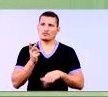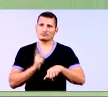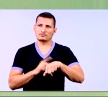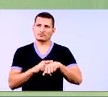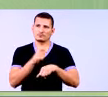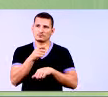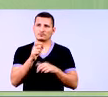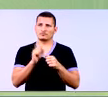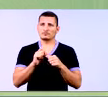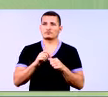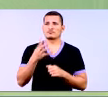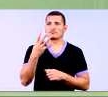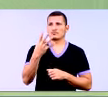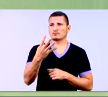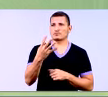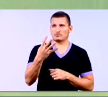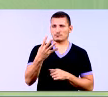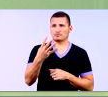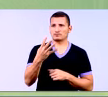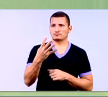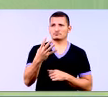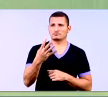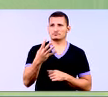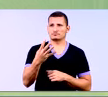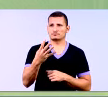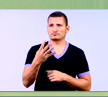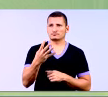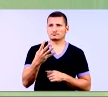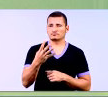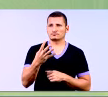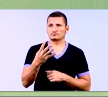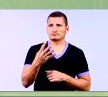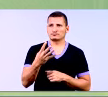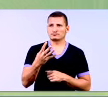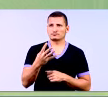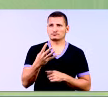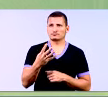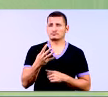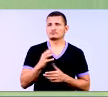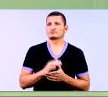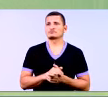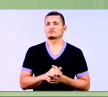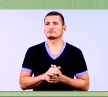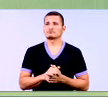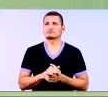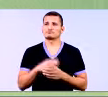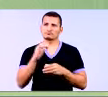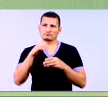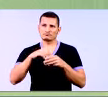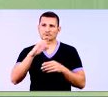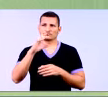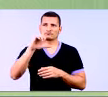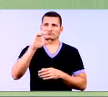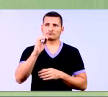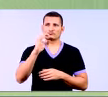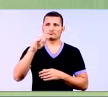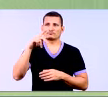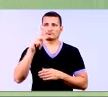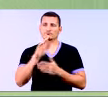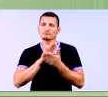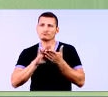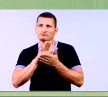fazendo 4 transferências. Ou seja, ele está fazendo a mesma coisa sem mexer no clock interno da máquina. Mas ele está aumentando a velocidade